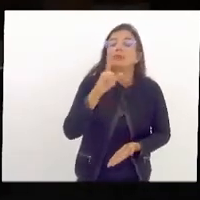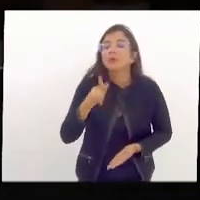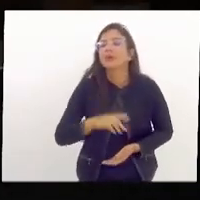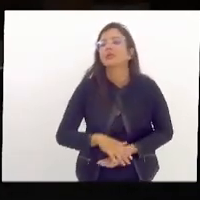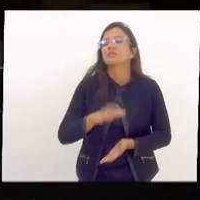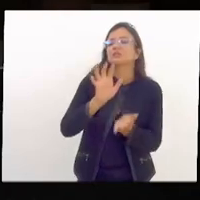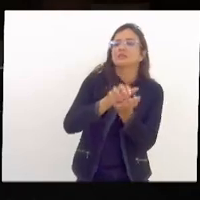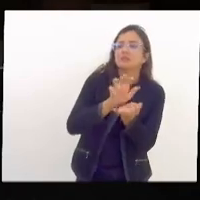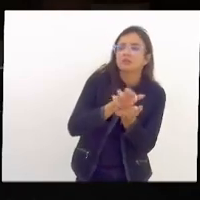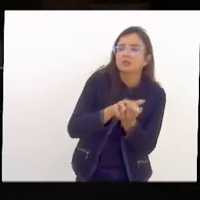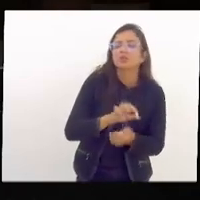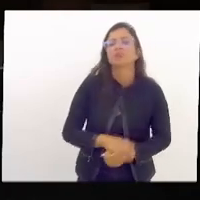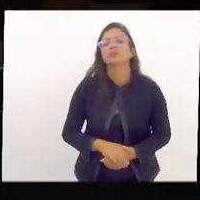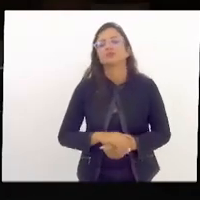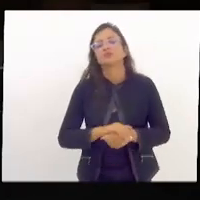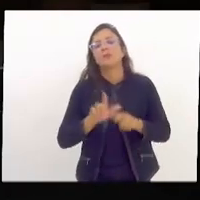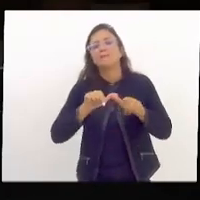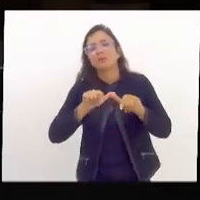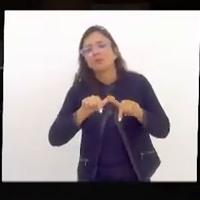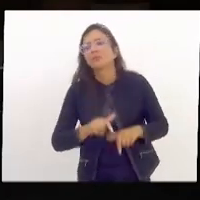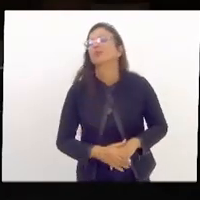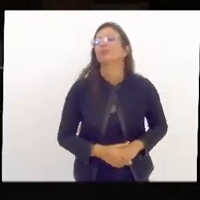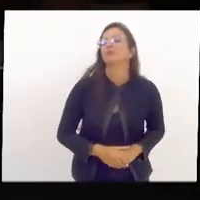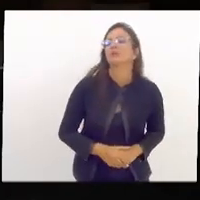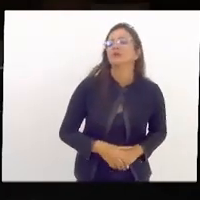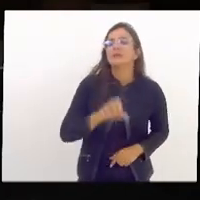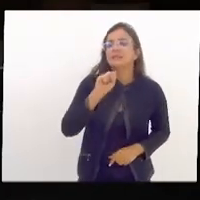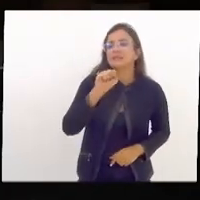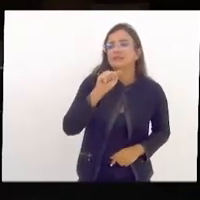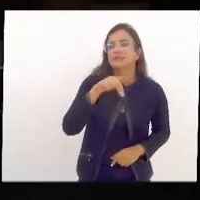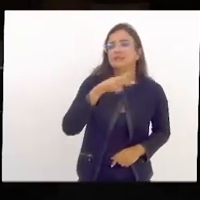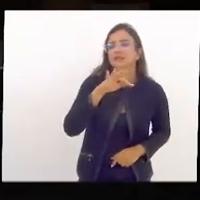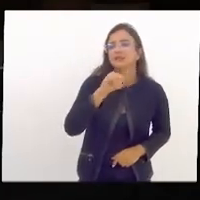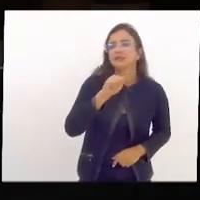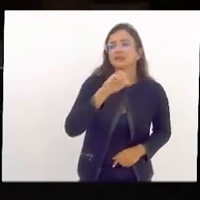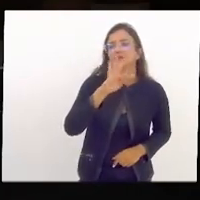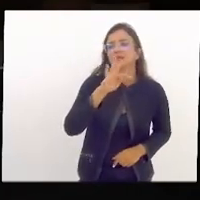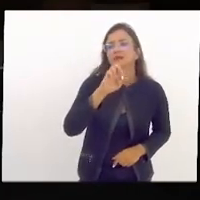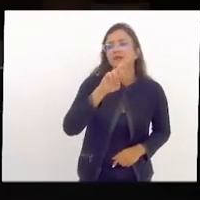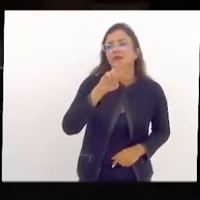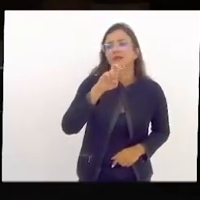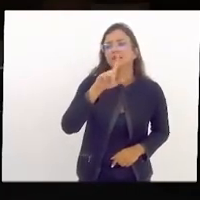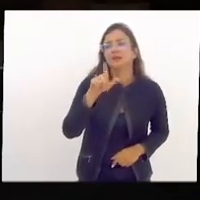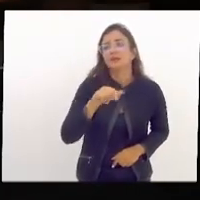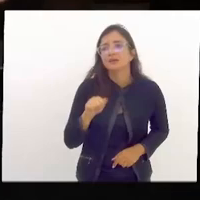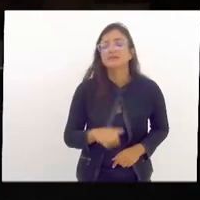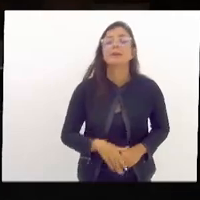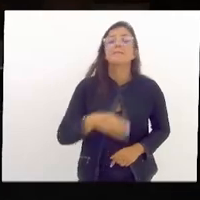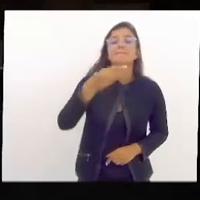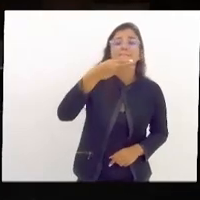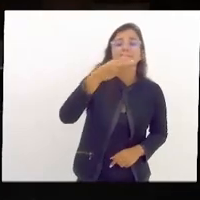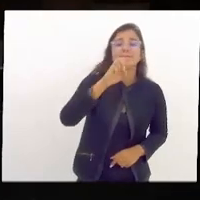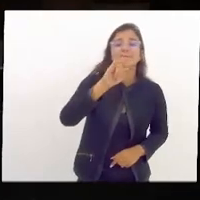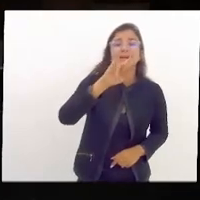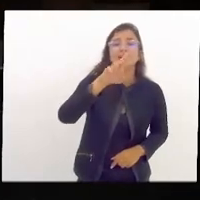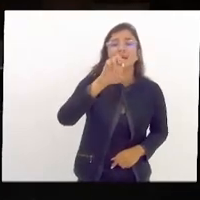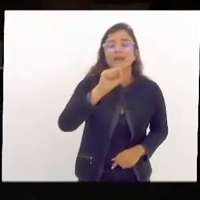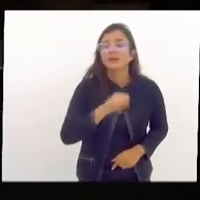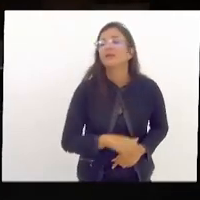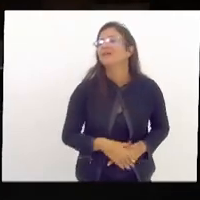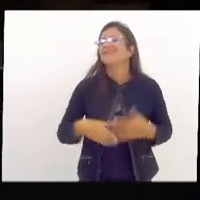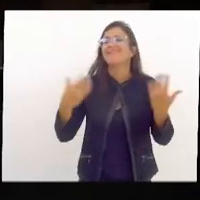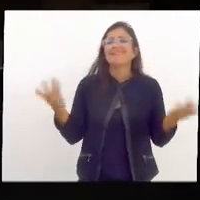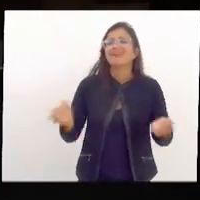Santa Cruz, falta água em Bangu, falta água em Santa Teresa, falta água no Meia. Está faltando água em tudo quanto é lugar. Aí vai lá